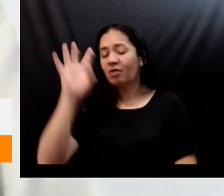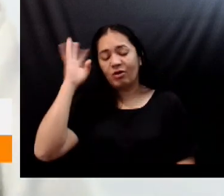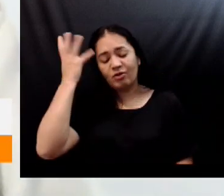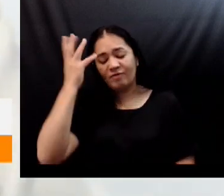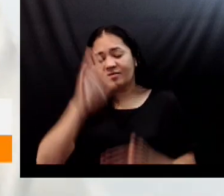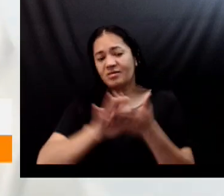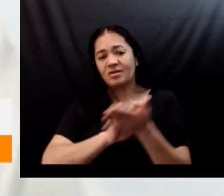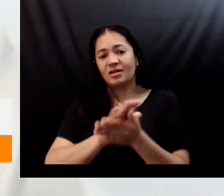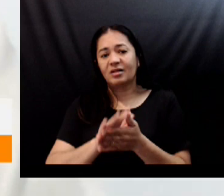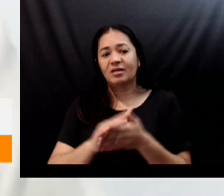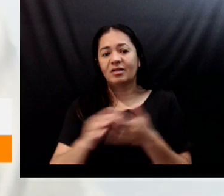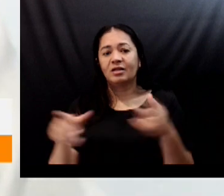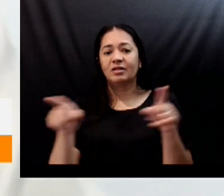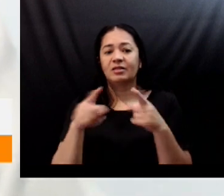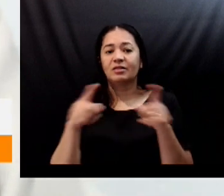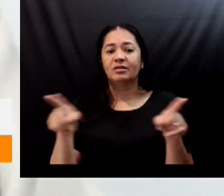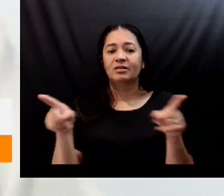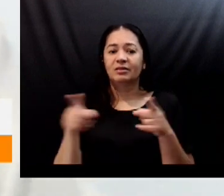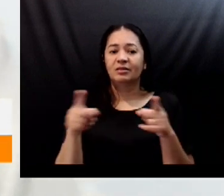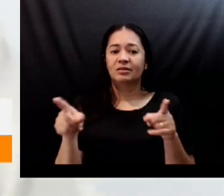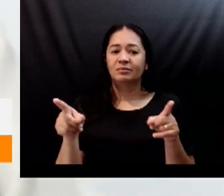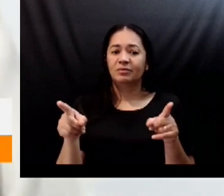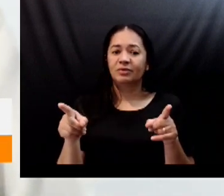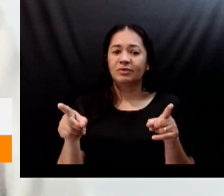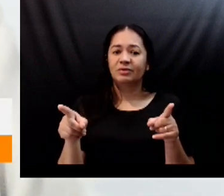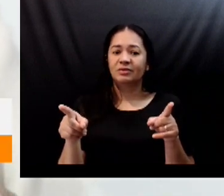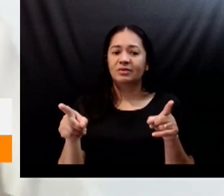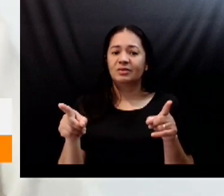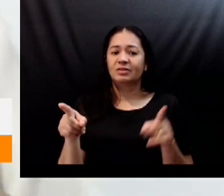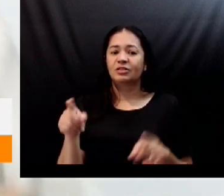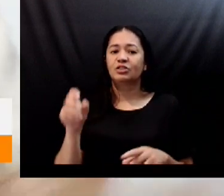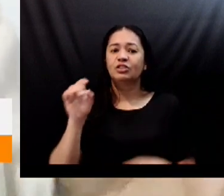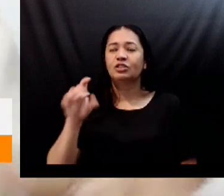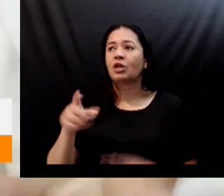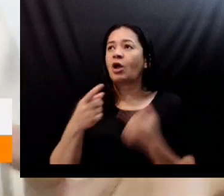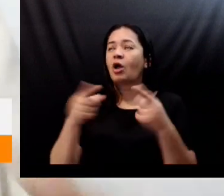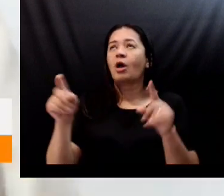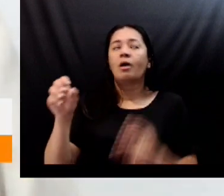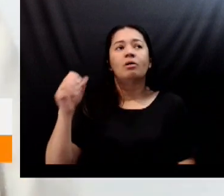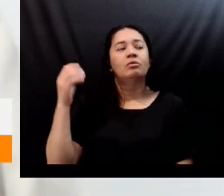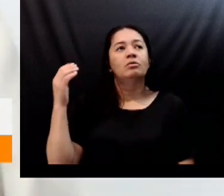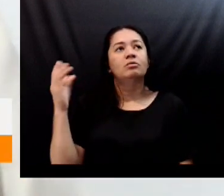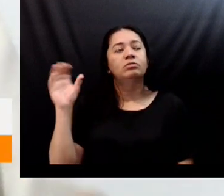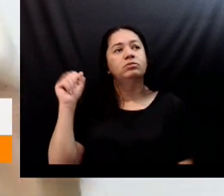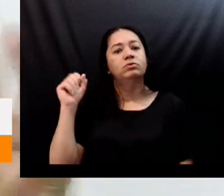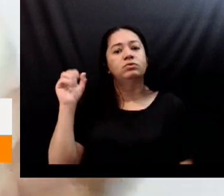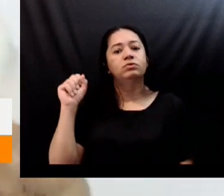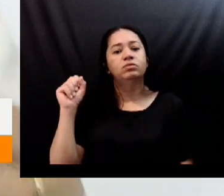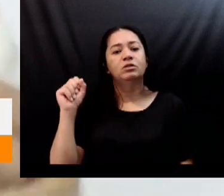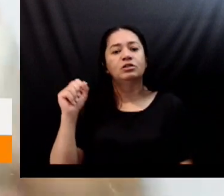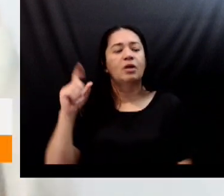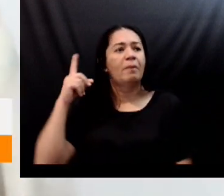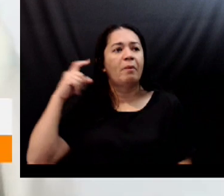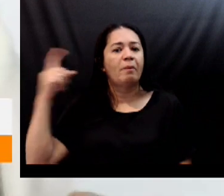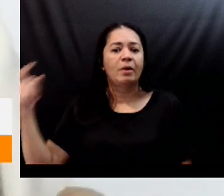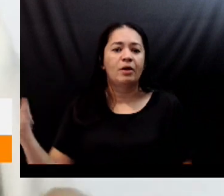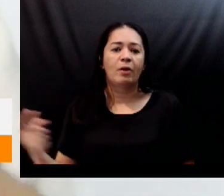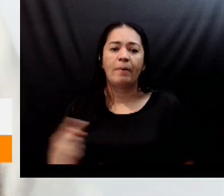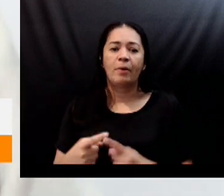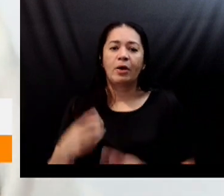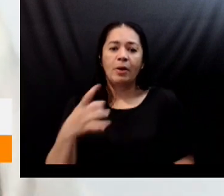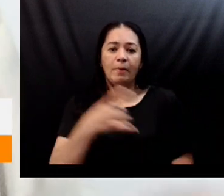sem engajamento intencional, só coloca a música para ter um barulho de fundo porque tem medo do